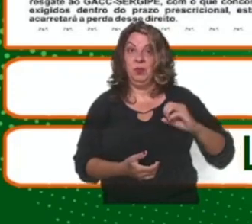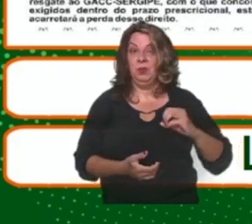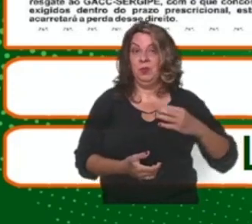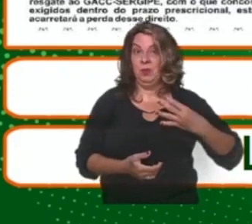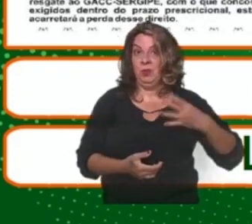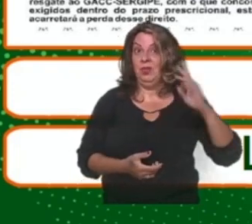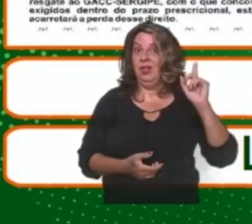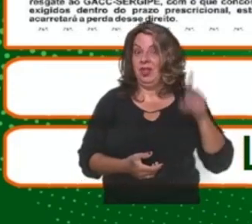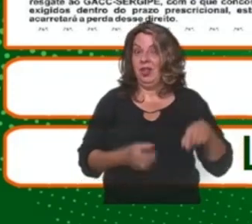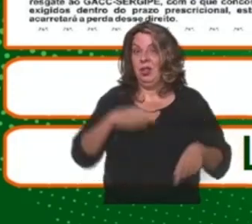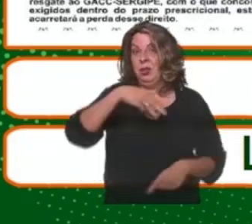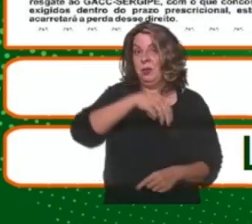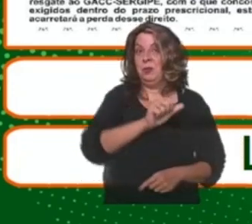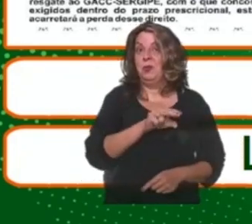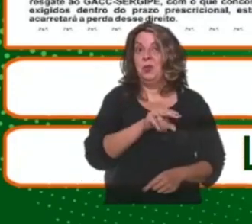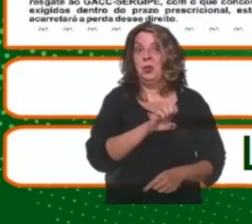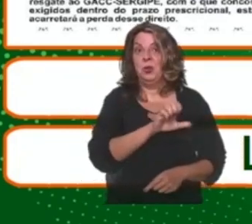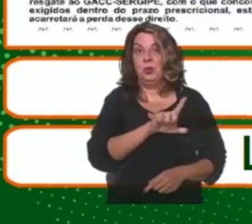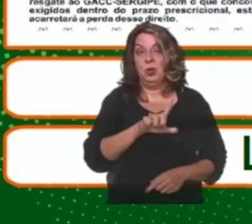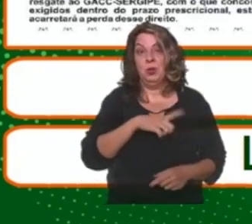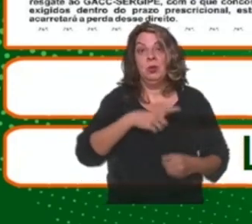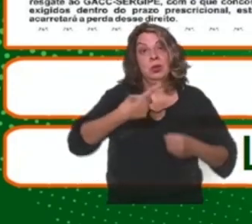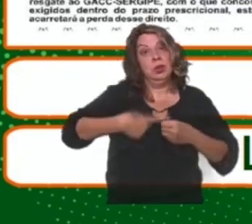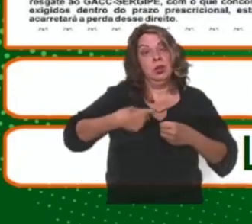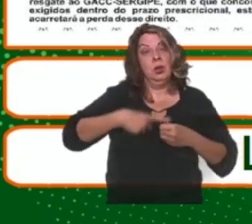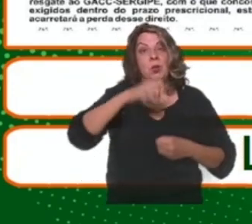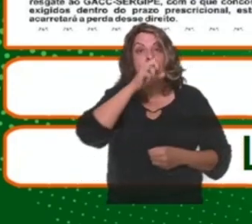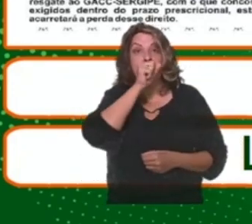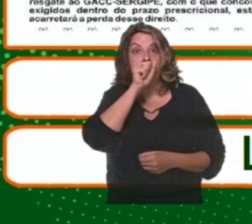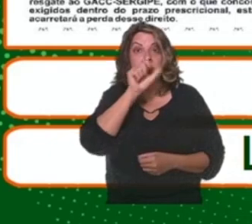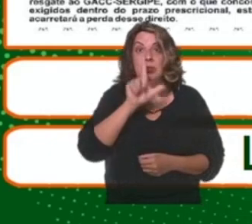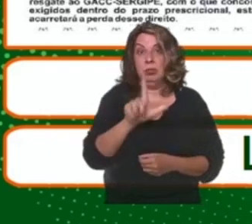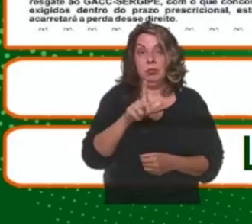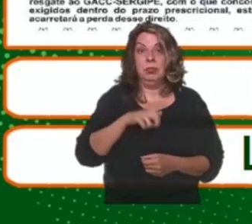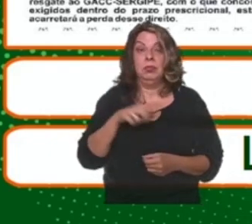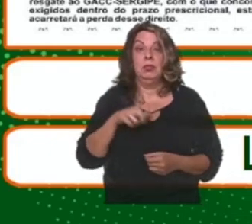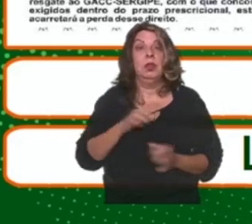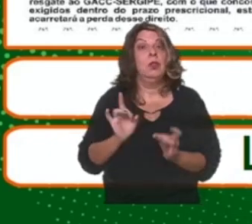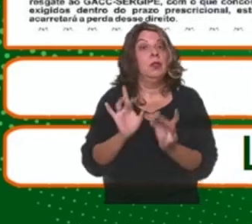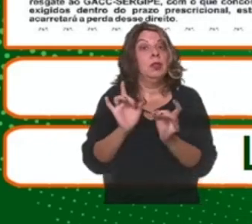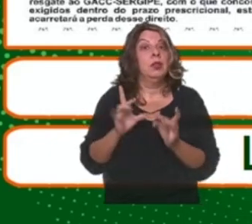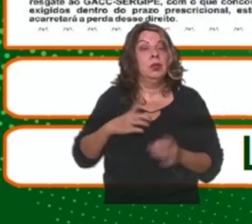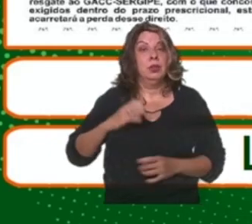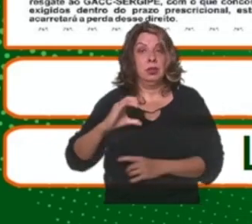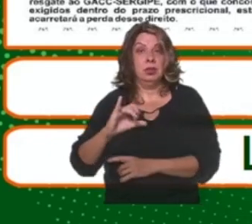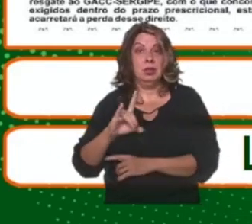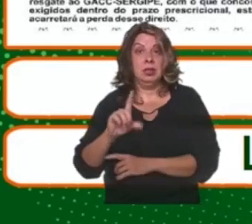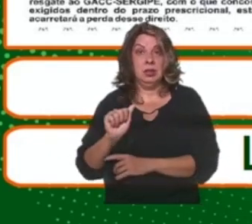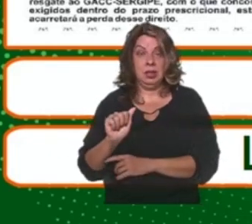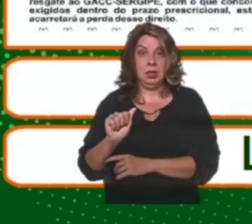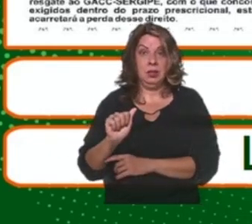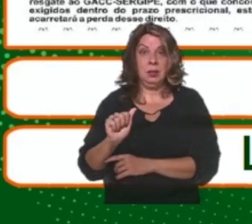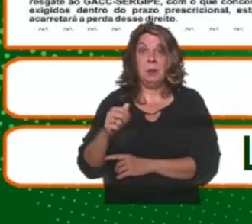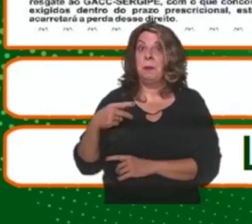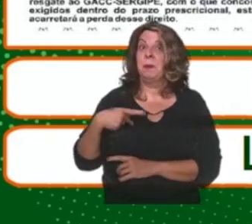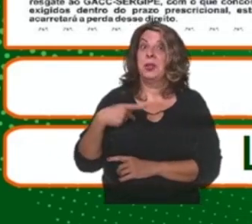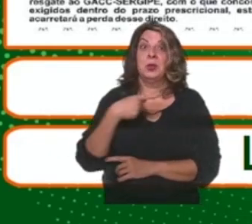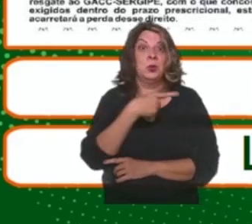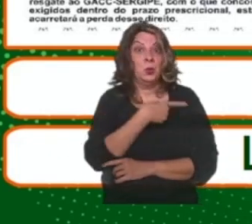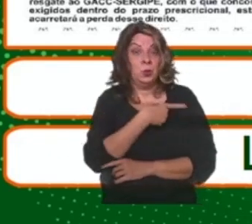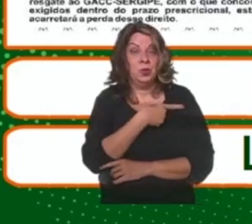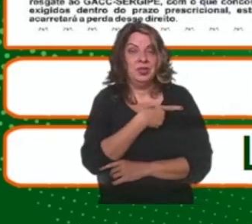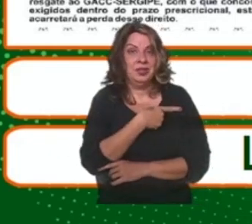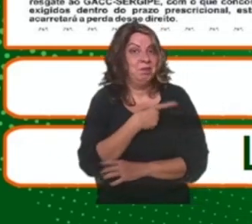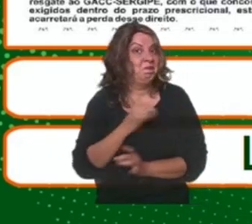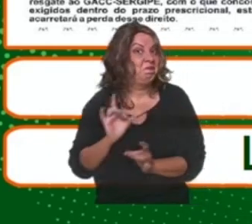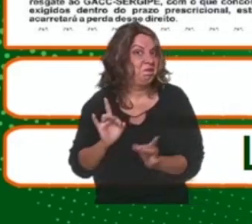543904. Manuel Messias dos Santos, mora em Laranjeiras. A promotora Cida, lá do ponto de venda da Pastora, da Regional Laranjeiras, foi aí a